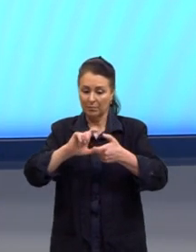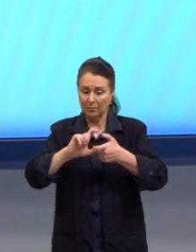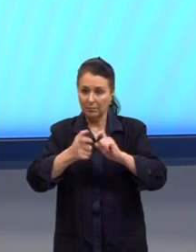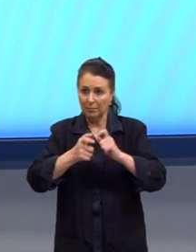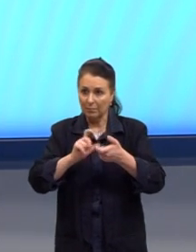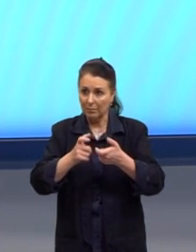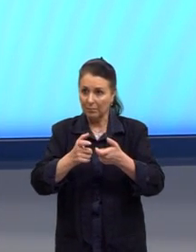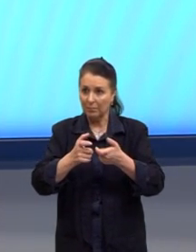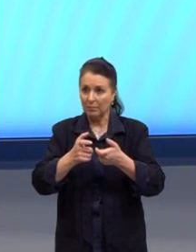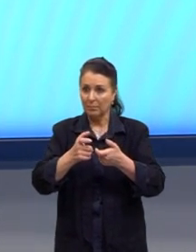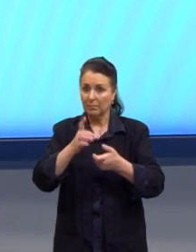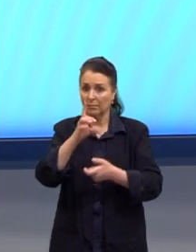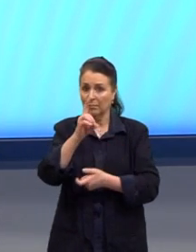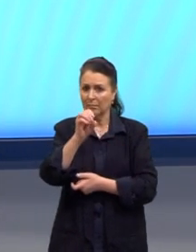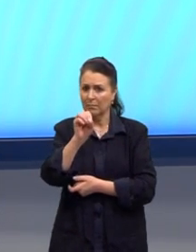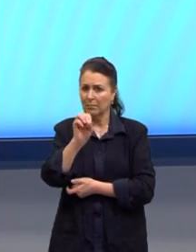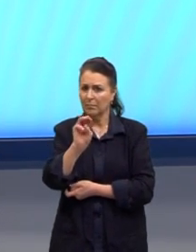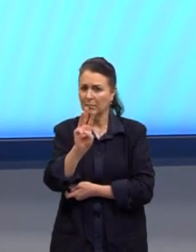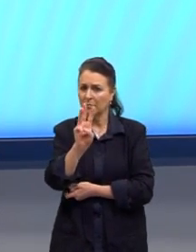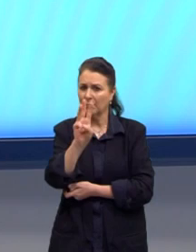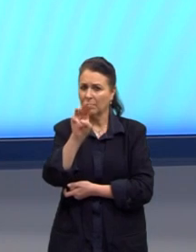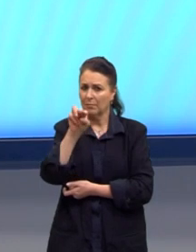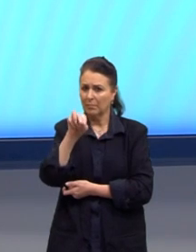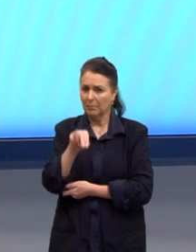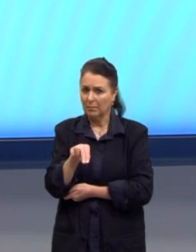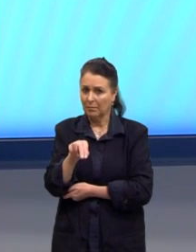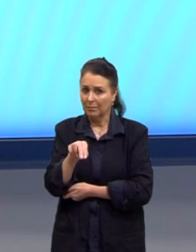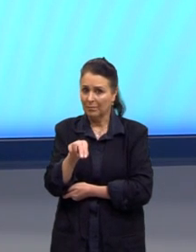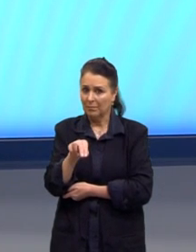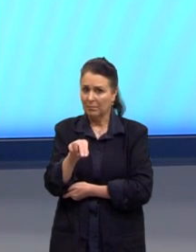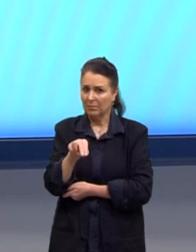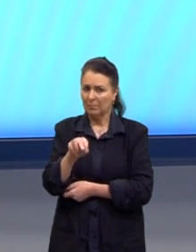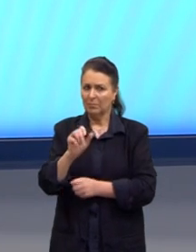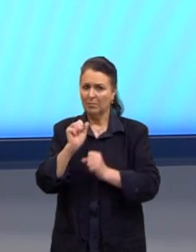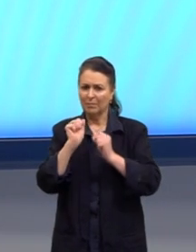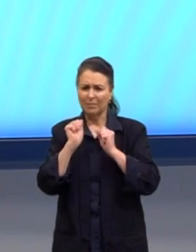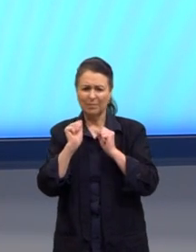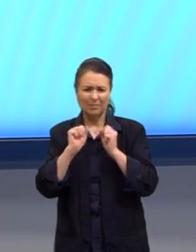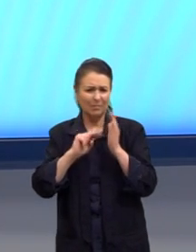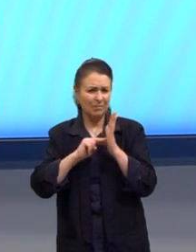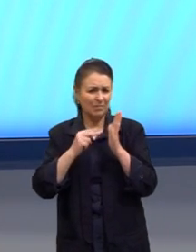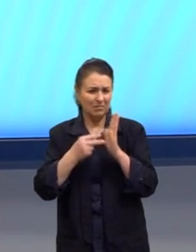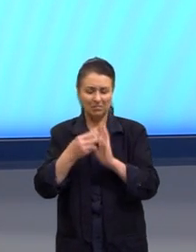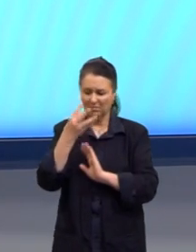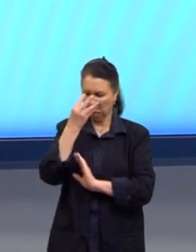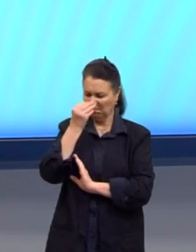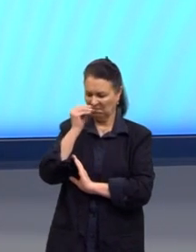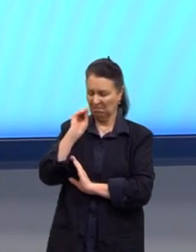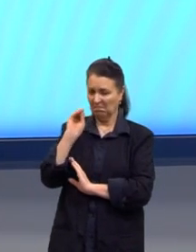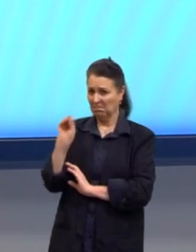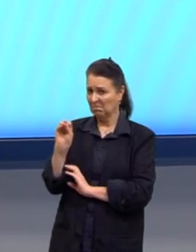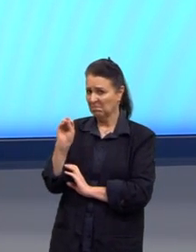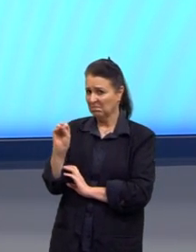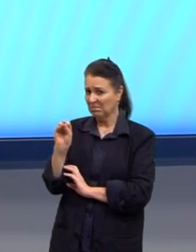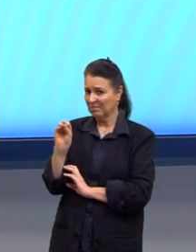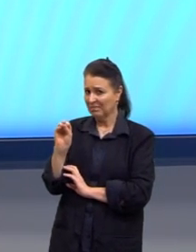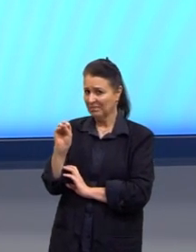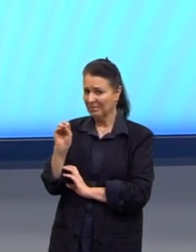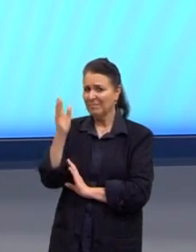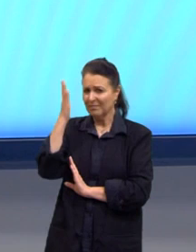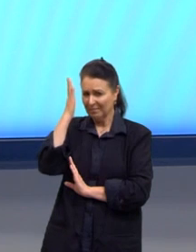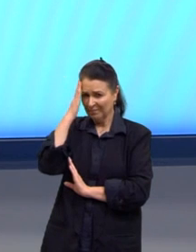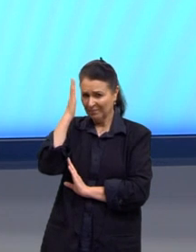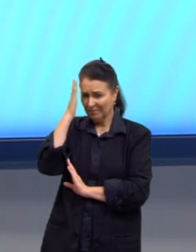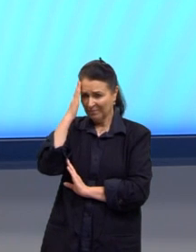não você sabia o que pode ser menosprezar alguém ou alguma coisa sabiam